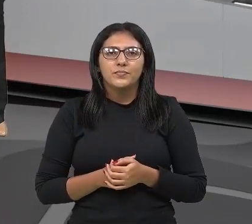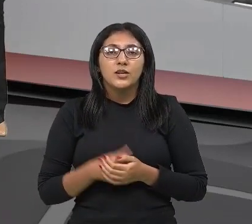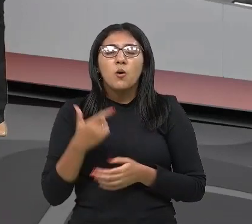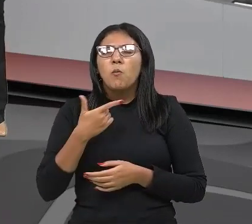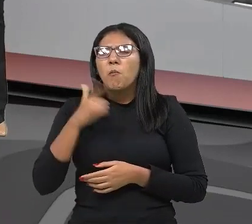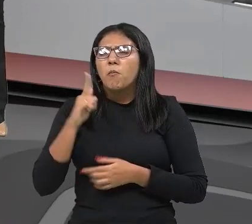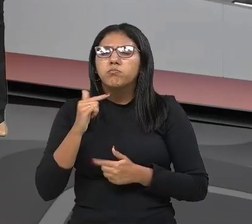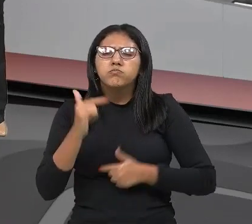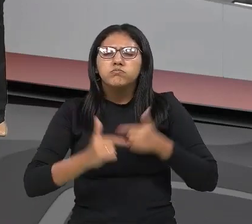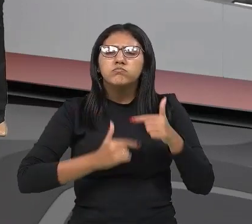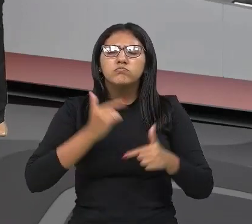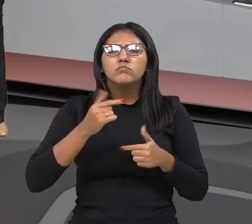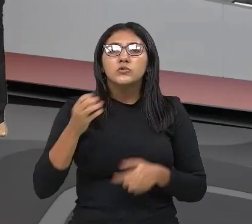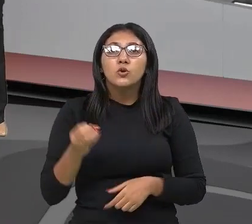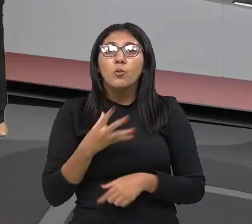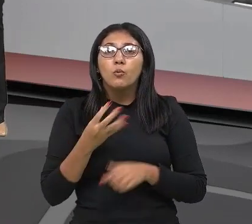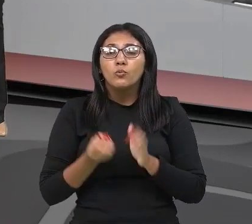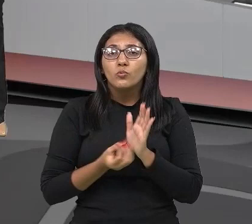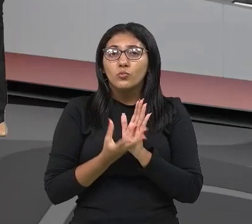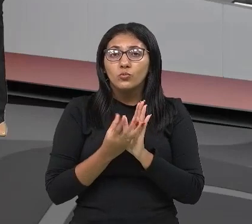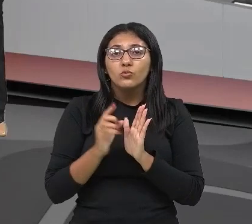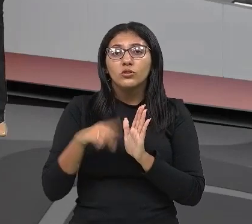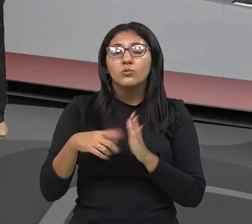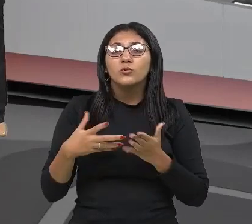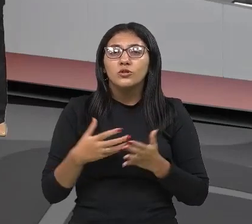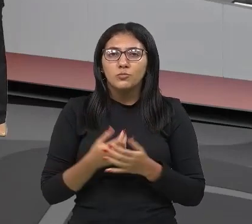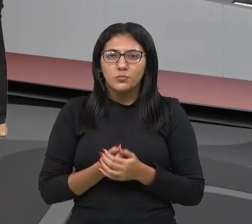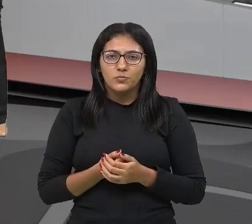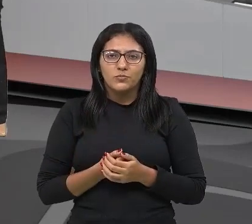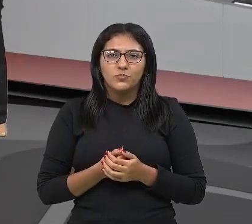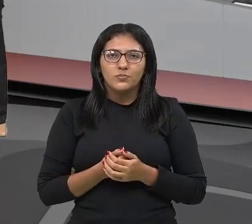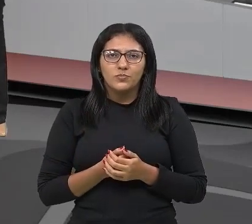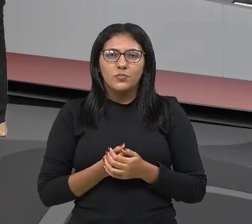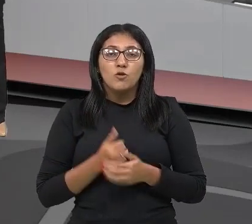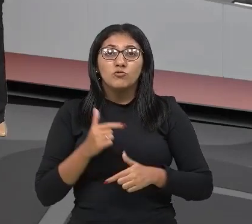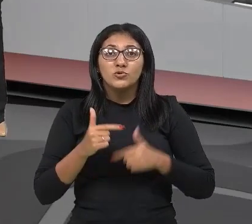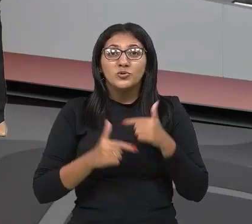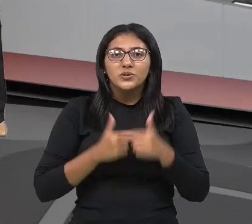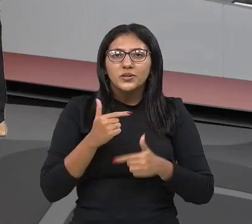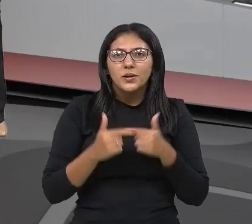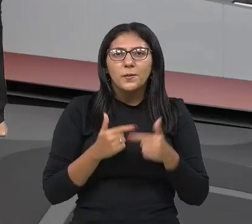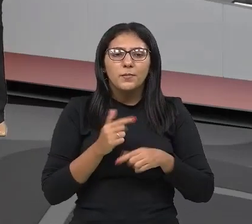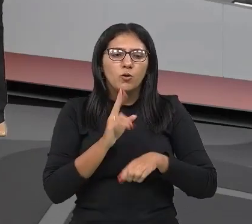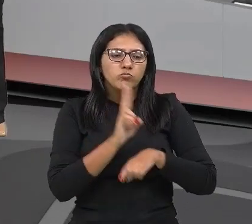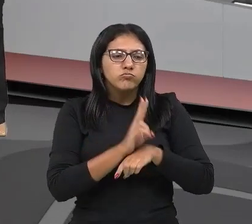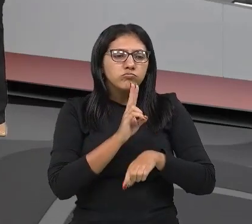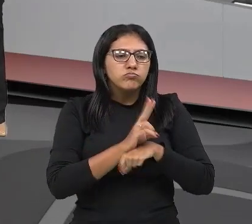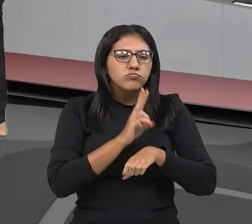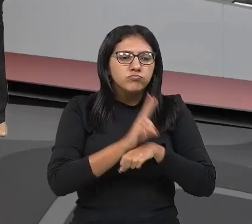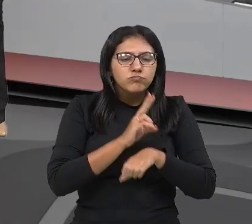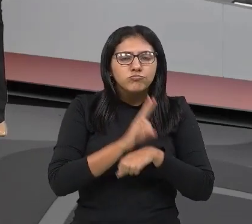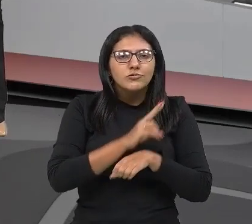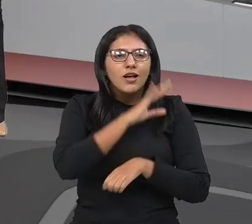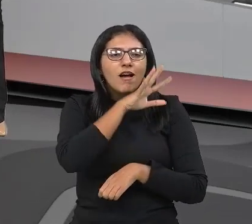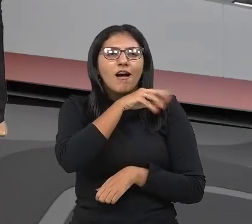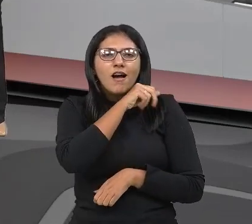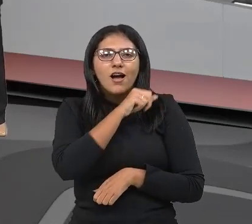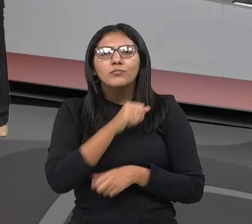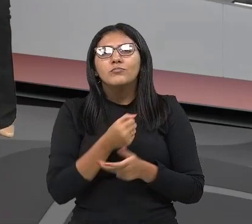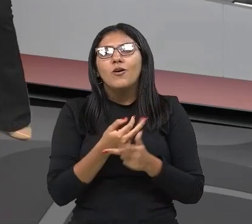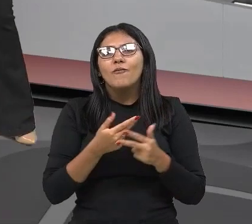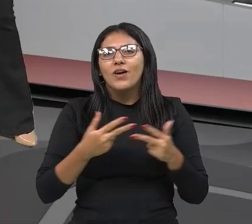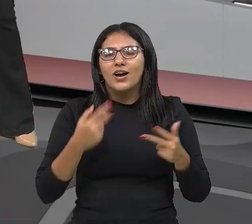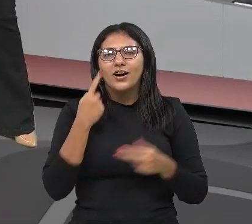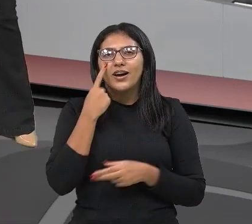outra atividade, que vai ser o quê? A atividade da pecuária, tá? A gente vai verificar